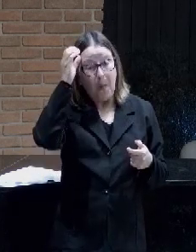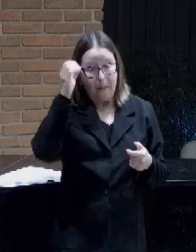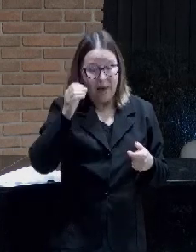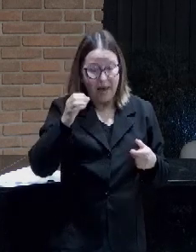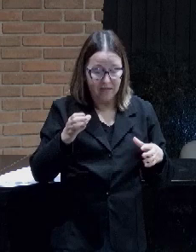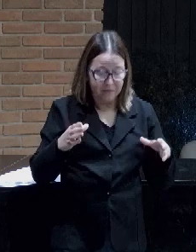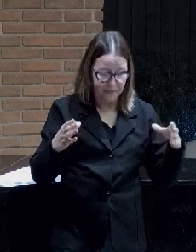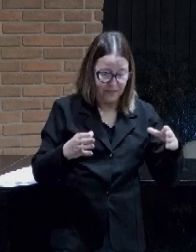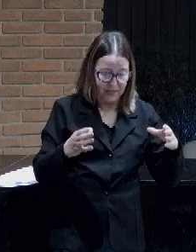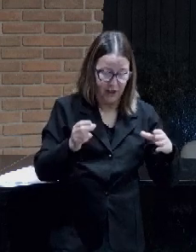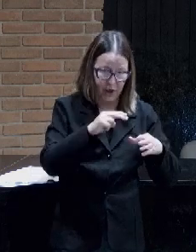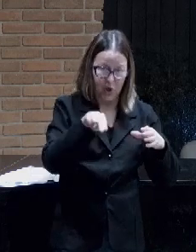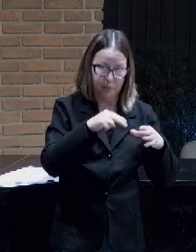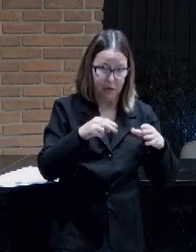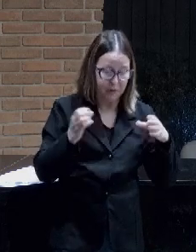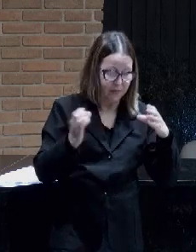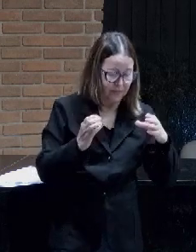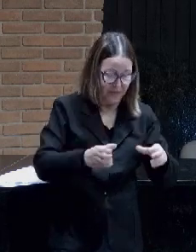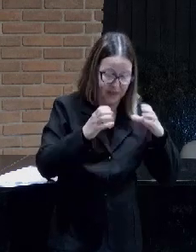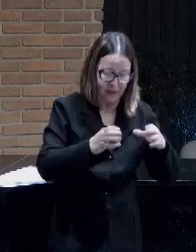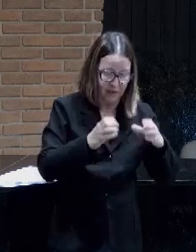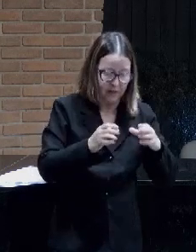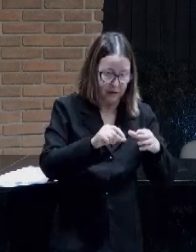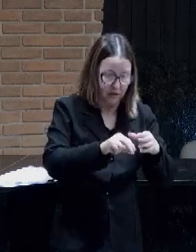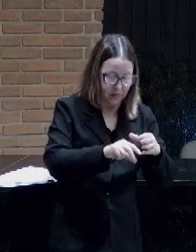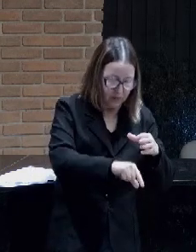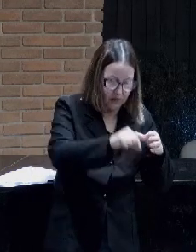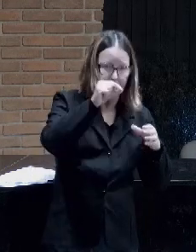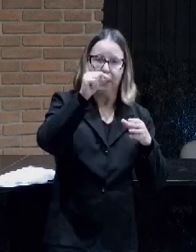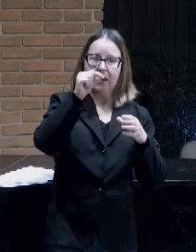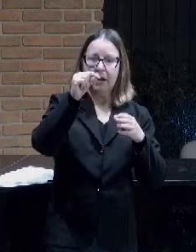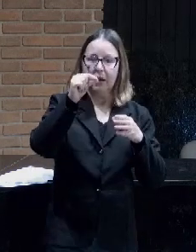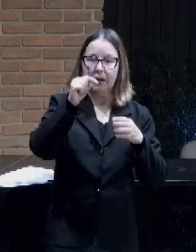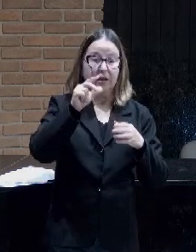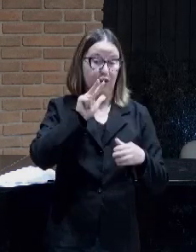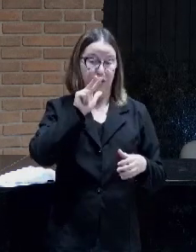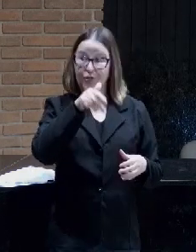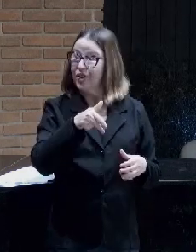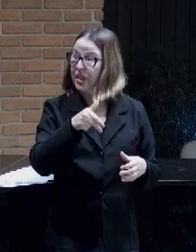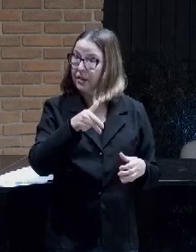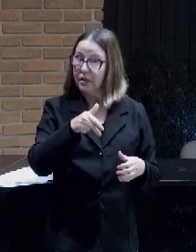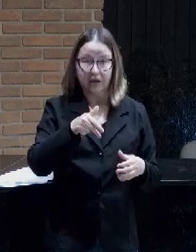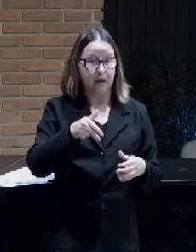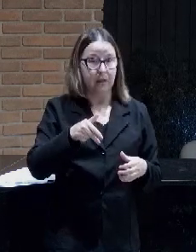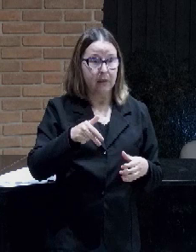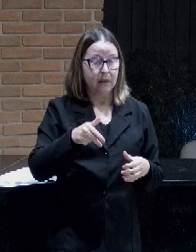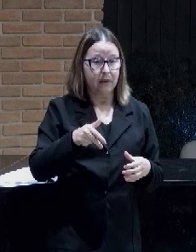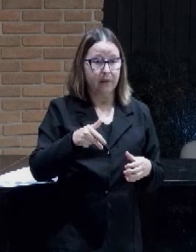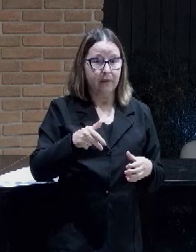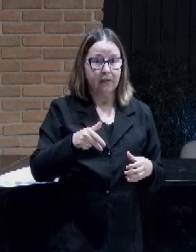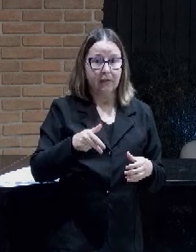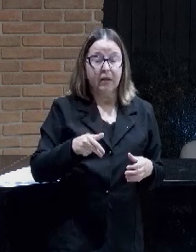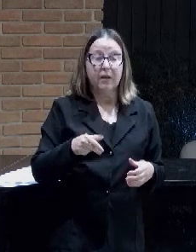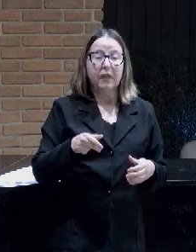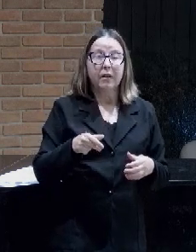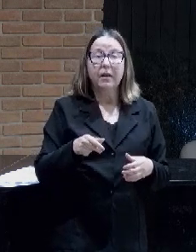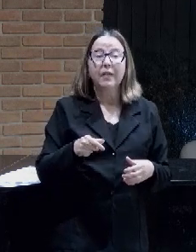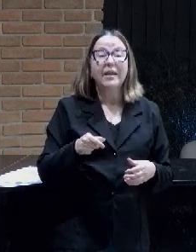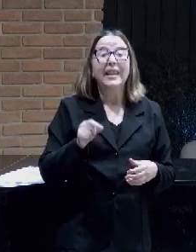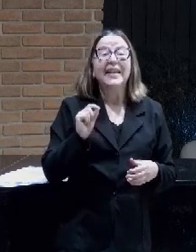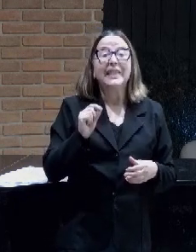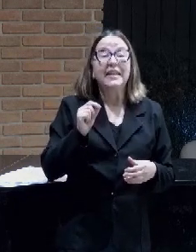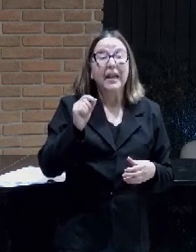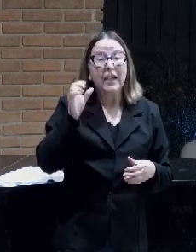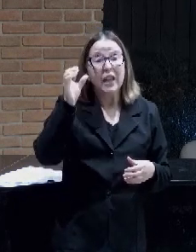sortes, e a sorte caiu sobre Jonas. Então lhe disseram, agora nos diga, quem é o culpado por este mal que nos aconteceu? Qual